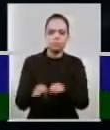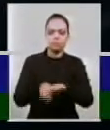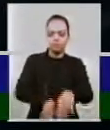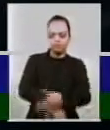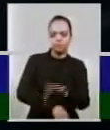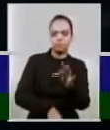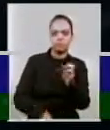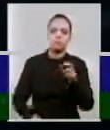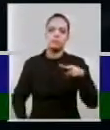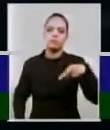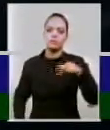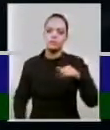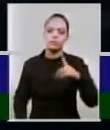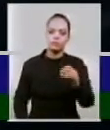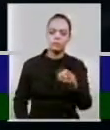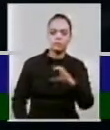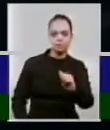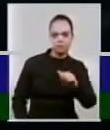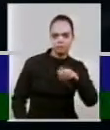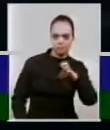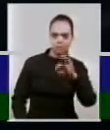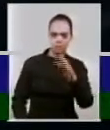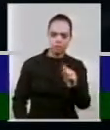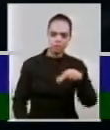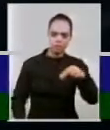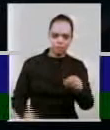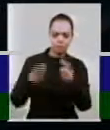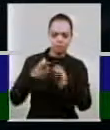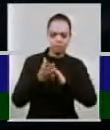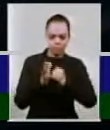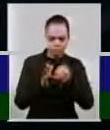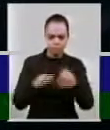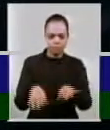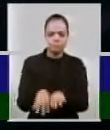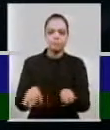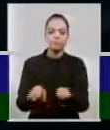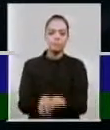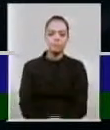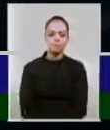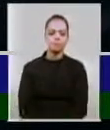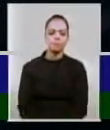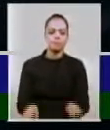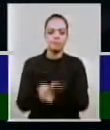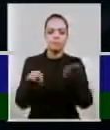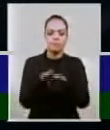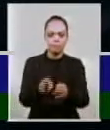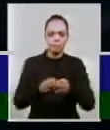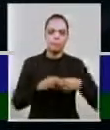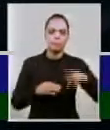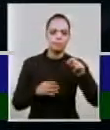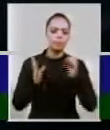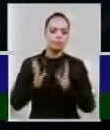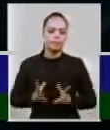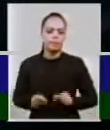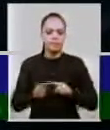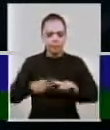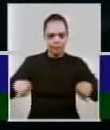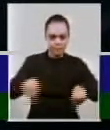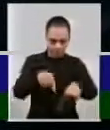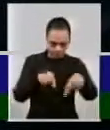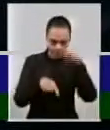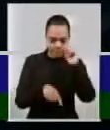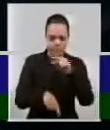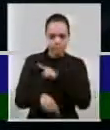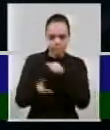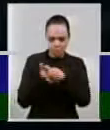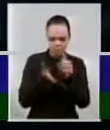Fernando Caetano da Silva, esquina com a rua Sueli Lopes da Silva, bairro São Jorge. Também pede limpeza de terreno com